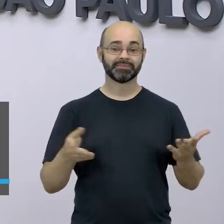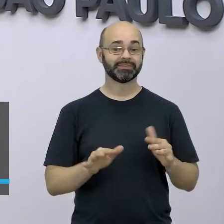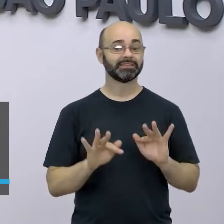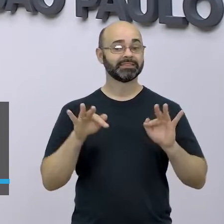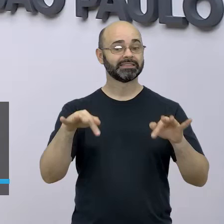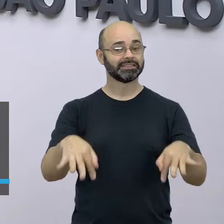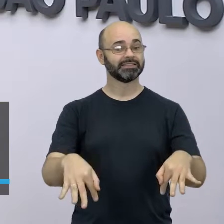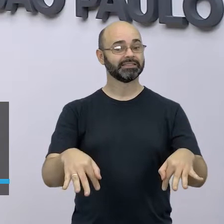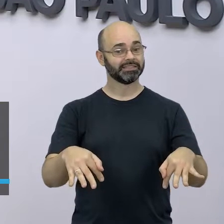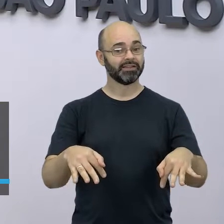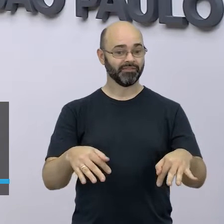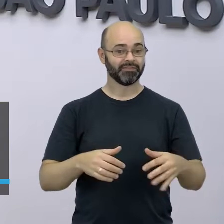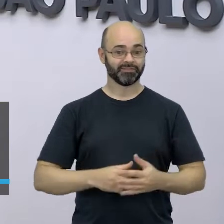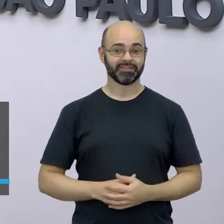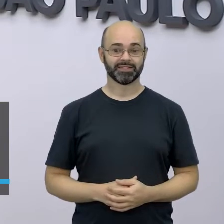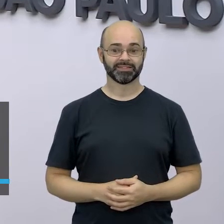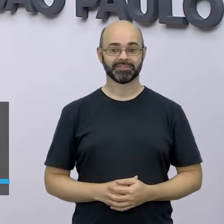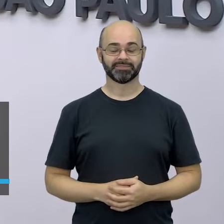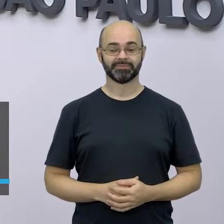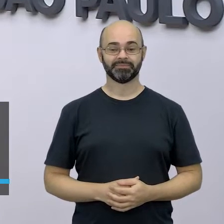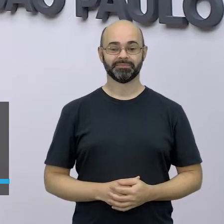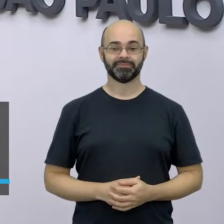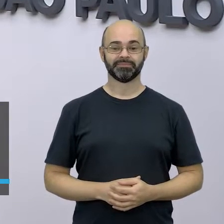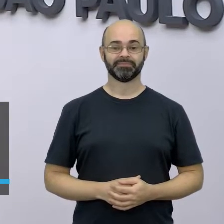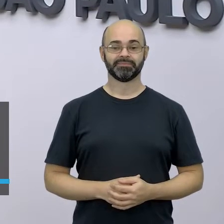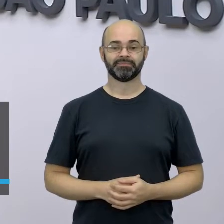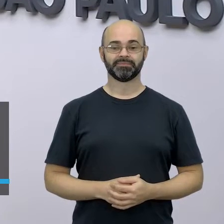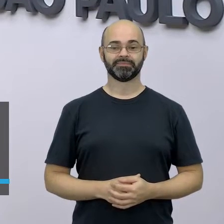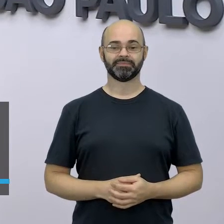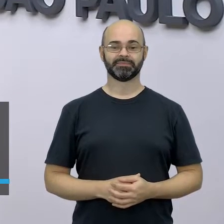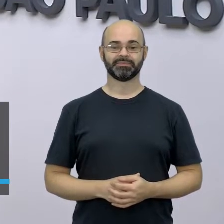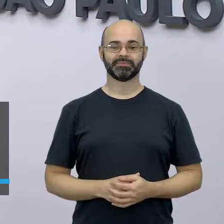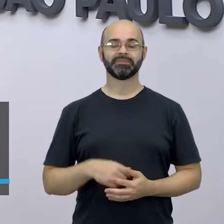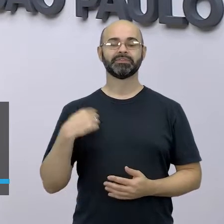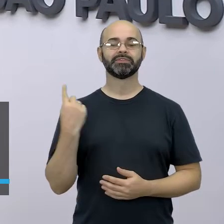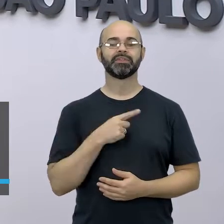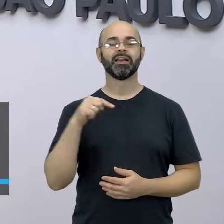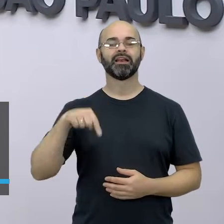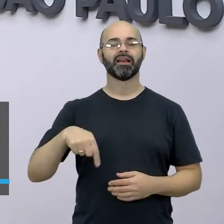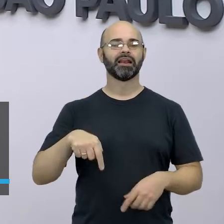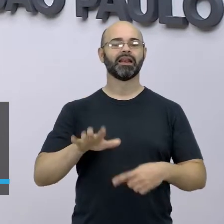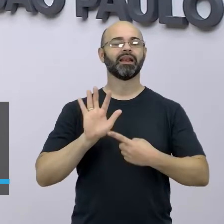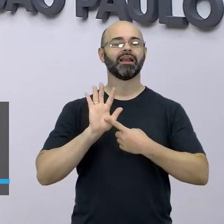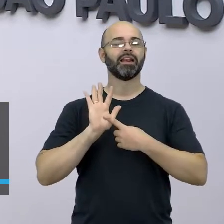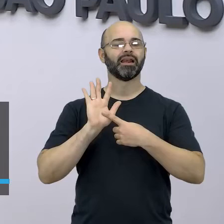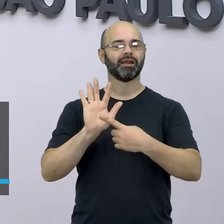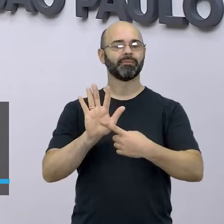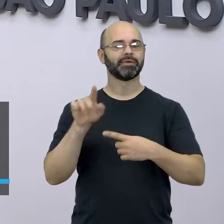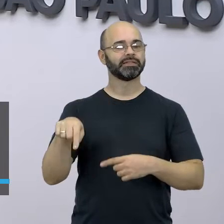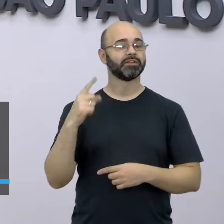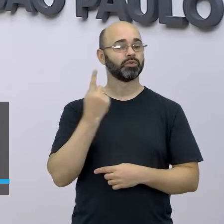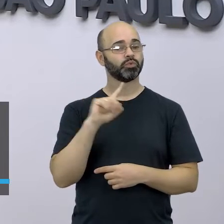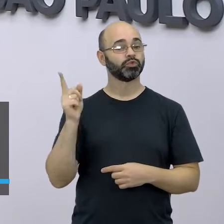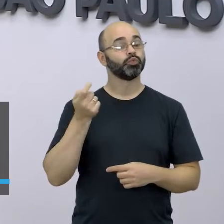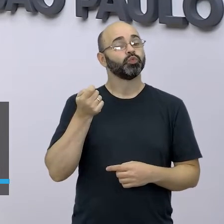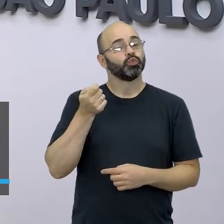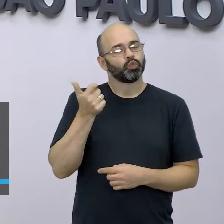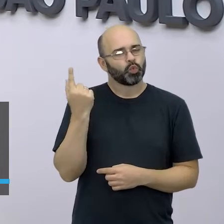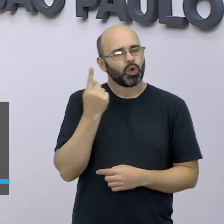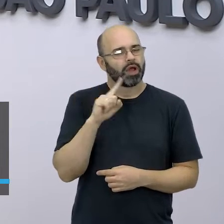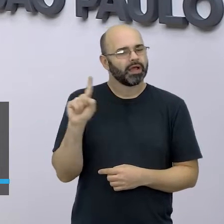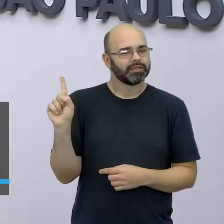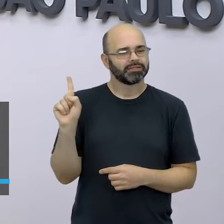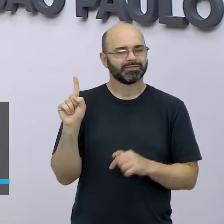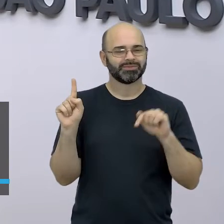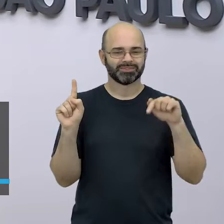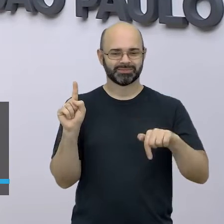Para a reta final mesmo. Nós estamos aqui apresentando a última ou uma das últimas aulas